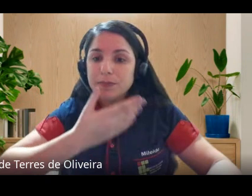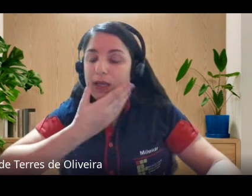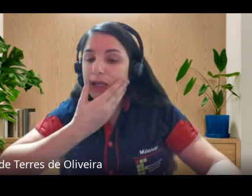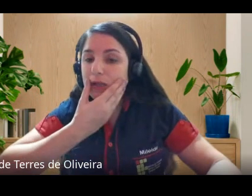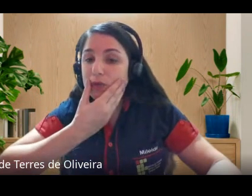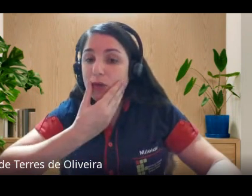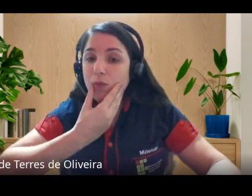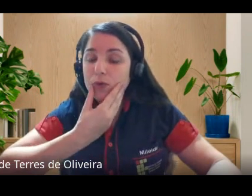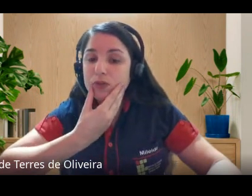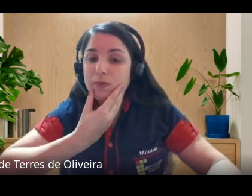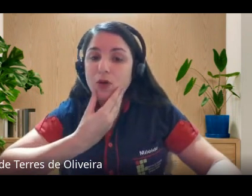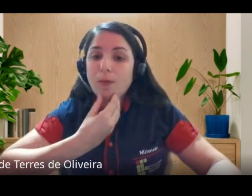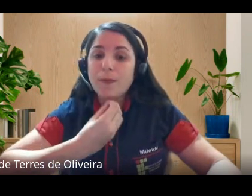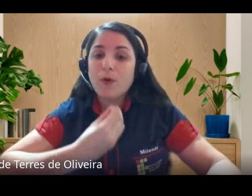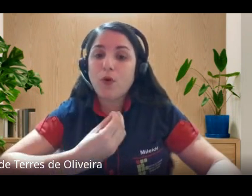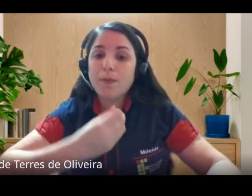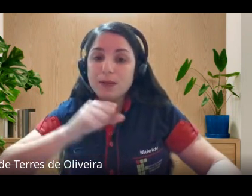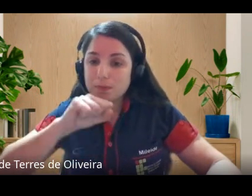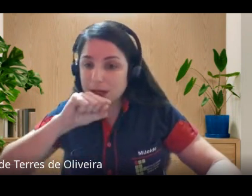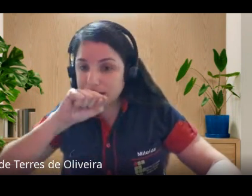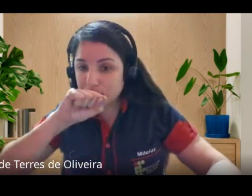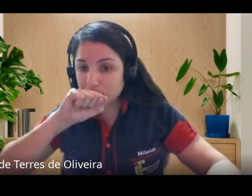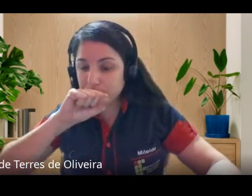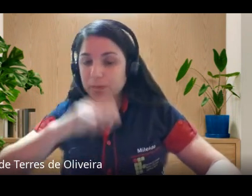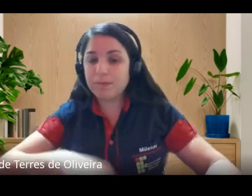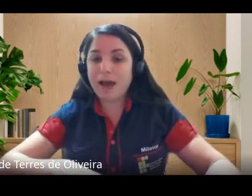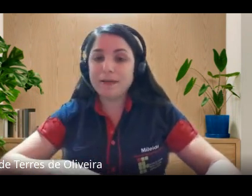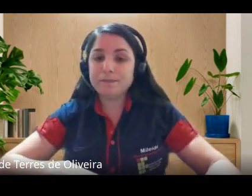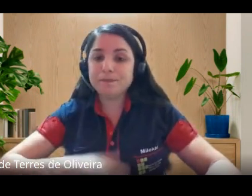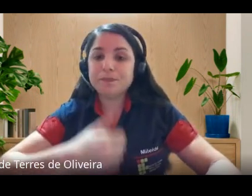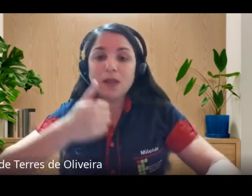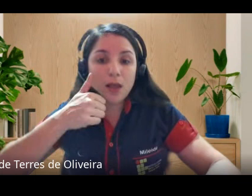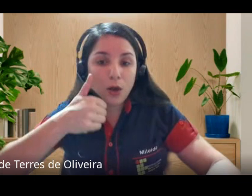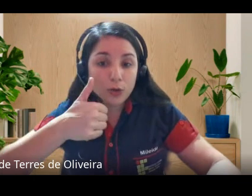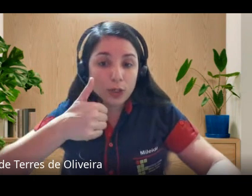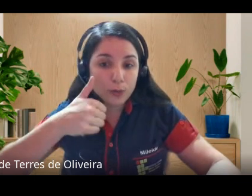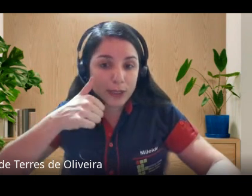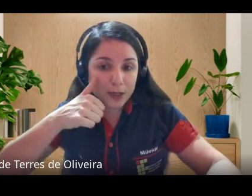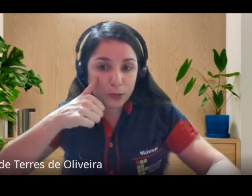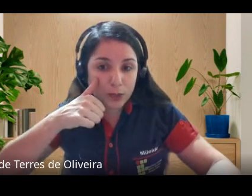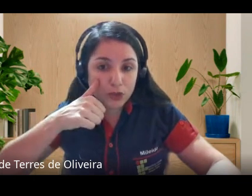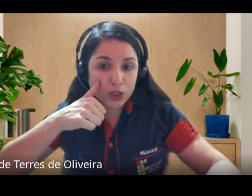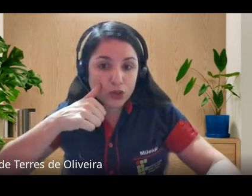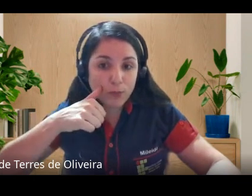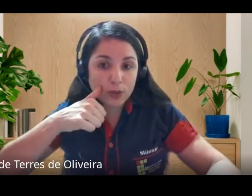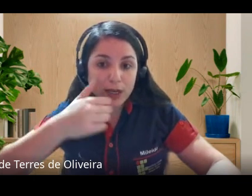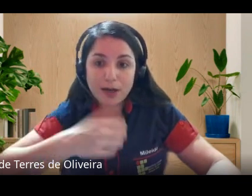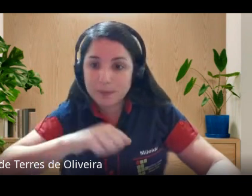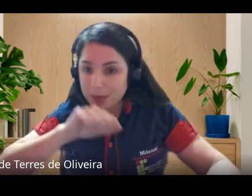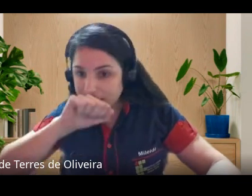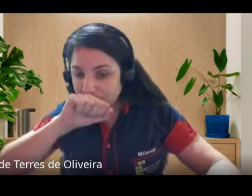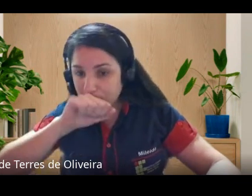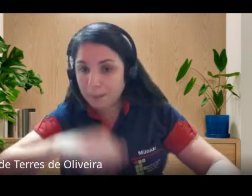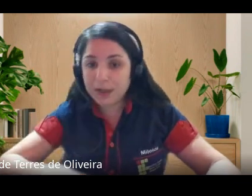mãe. Então, é um sinal composto também, ó. Homem, bênção, pai. Dedo polegar na bochecha, ó.